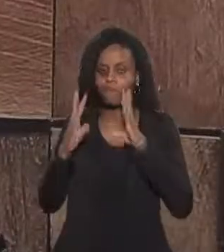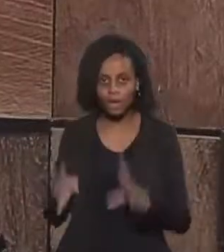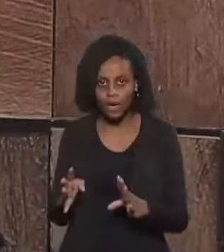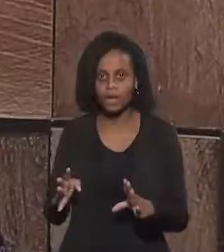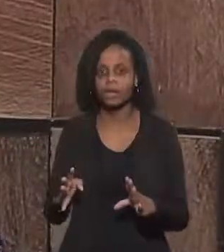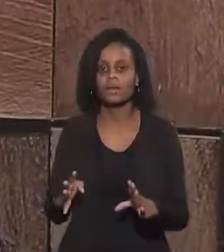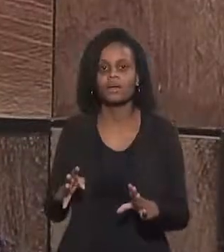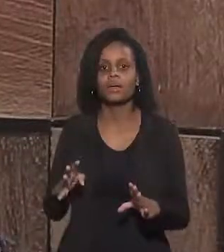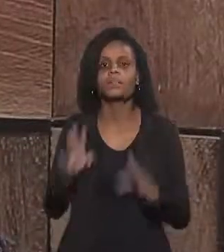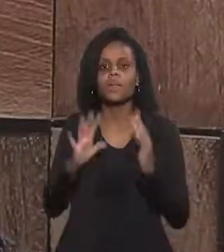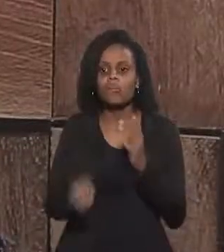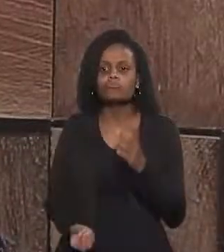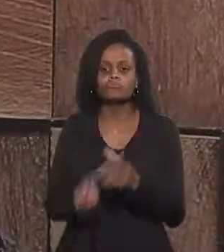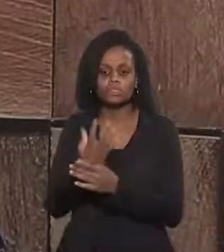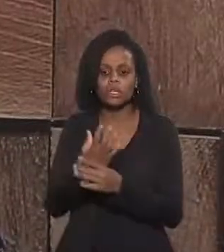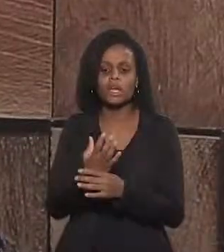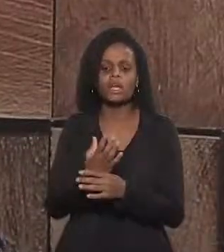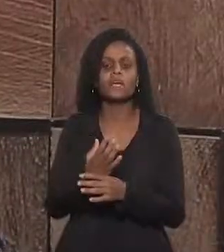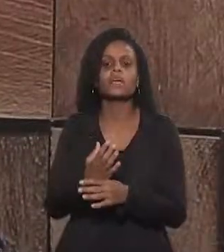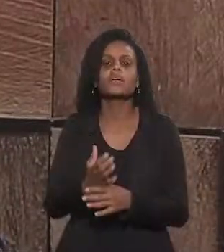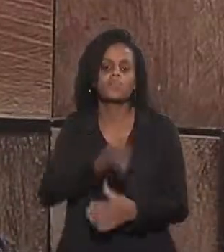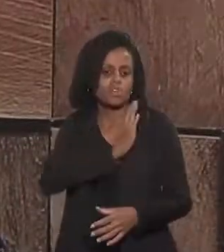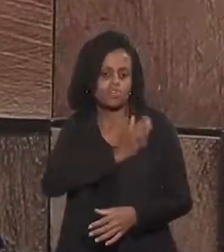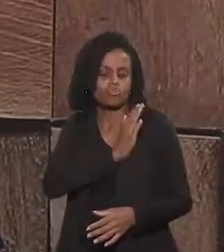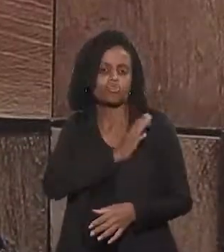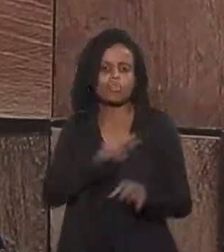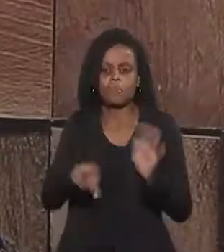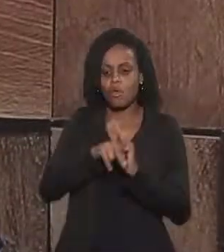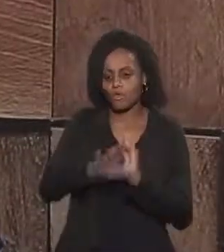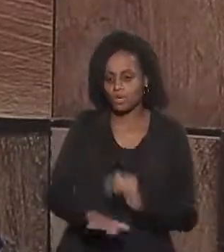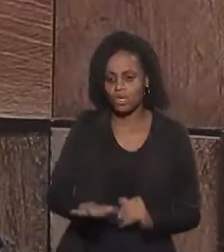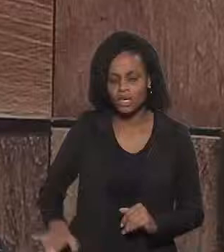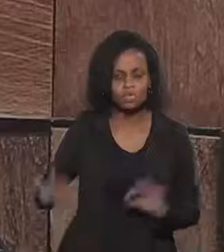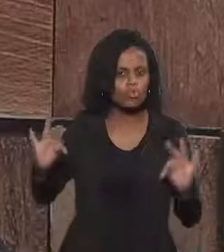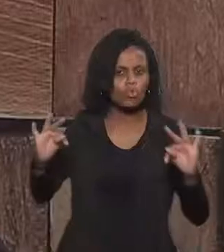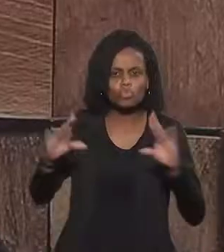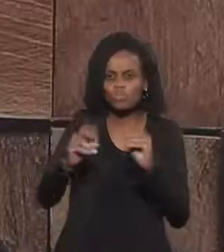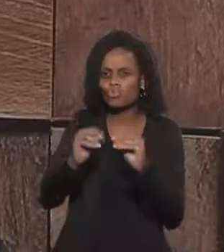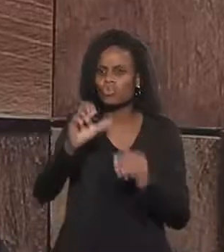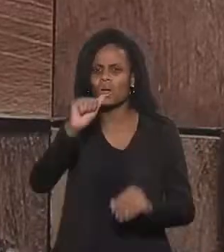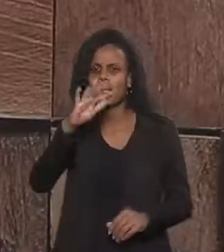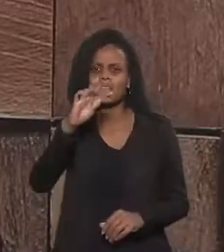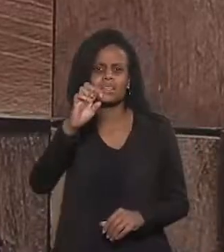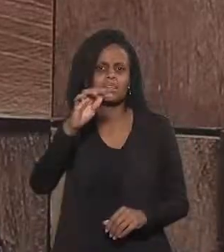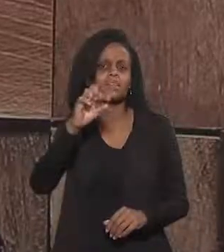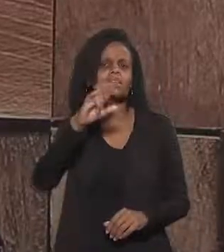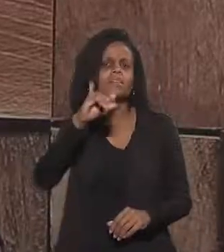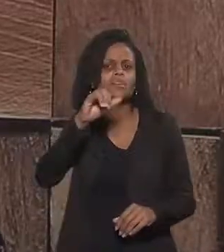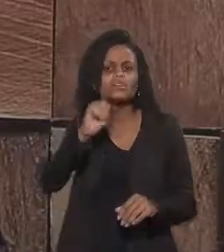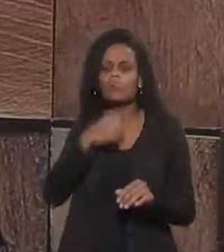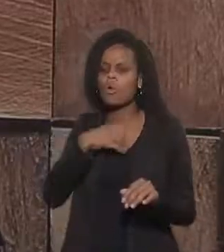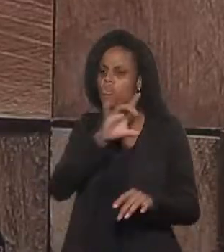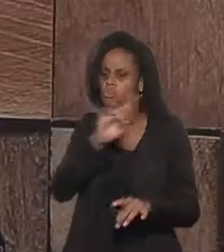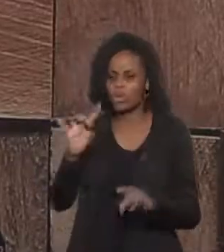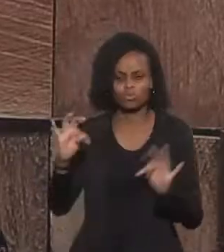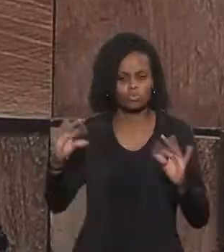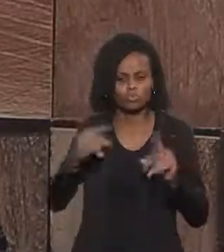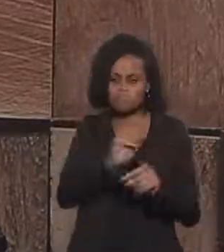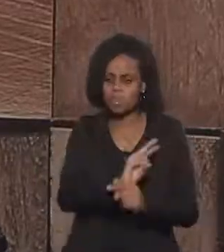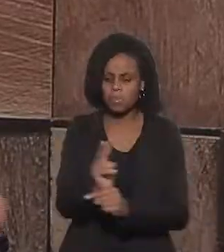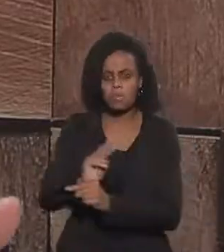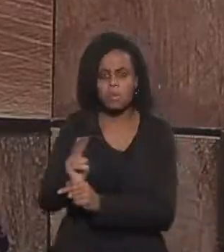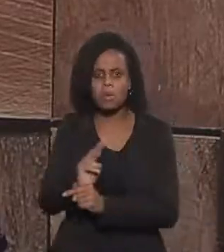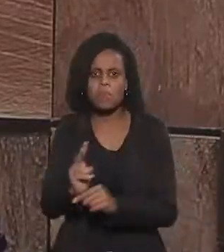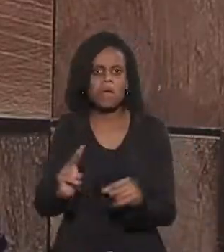Aí montei a cardiologia pediátrica no Hospital da Lagoa, com tudo lá, cateterismo, tudo, cirurgia, tudo, eu coordenava tudo,